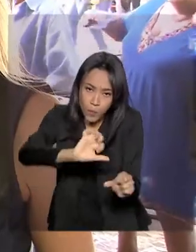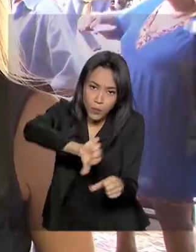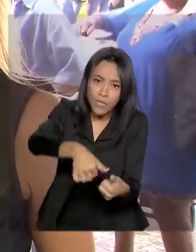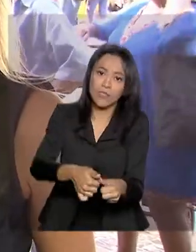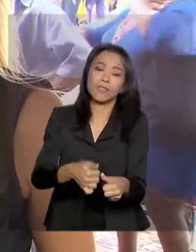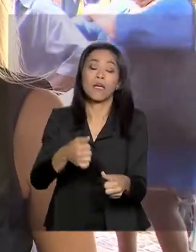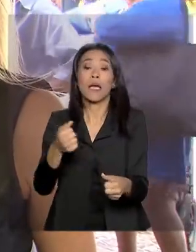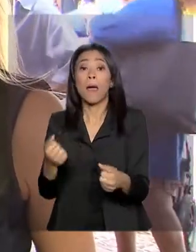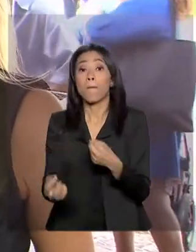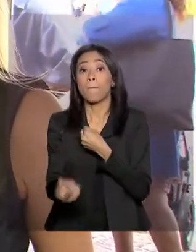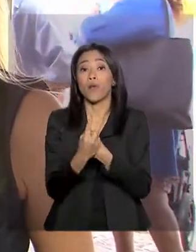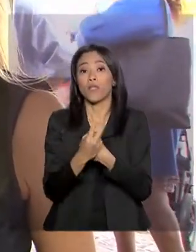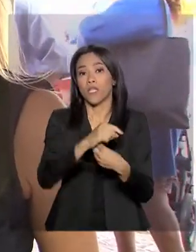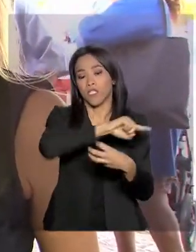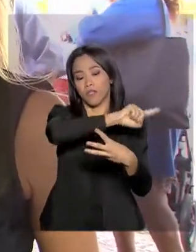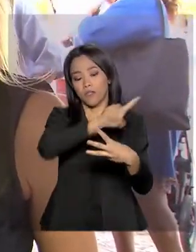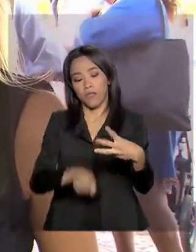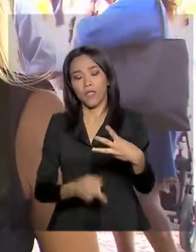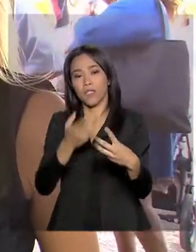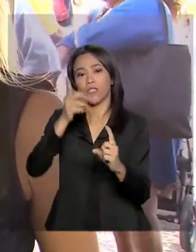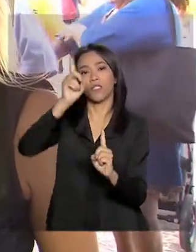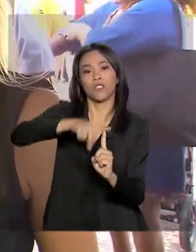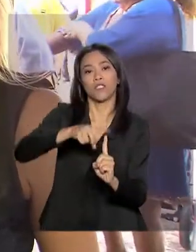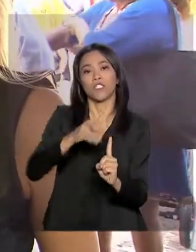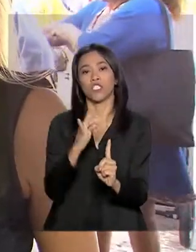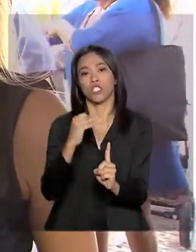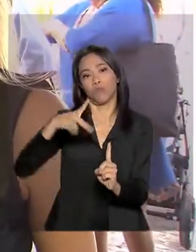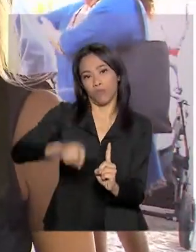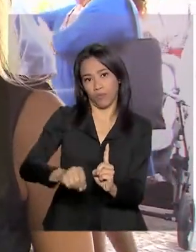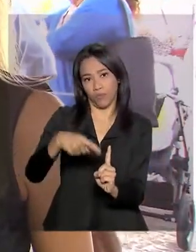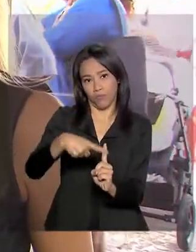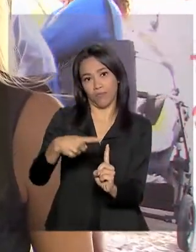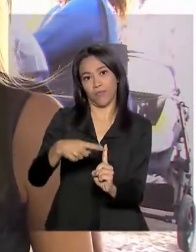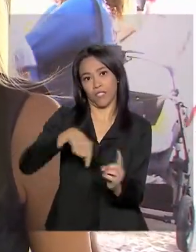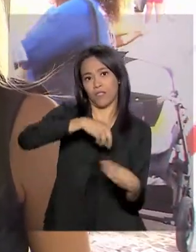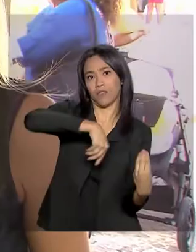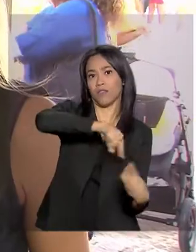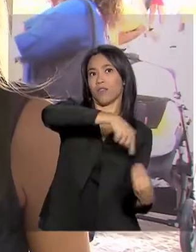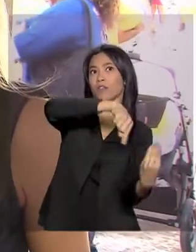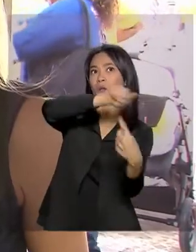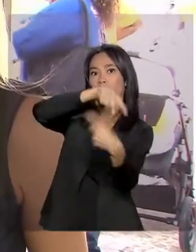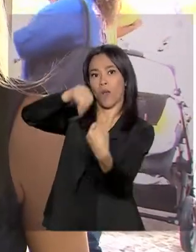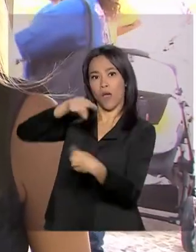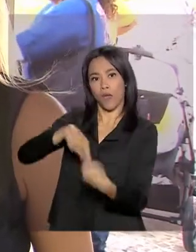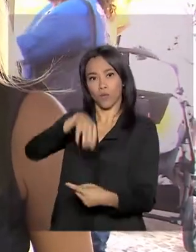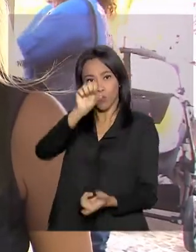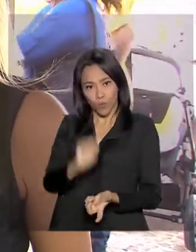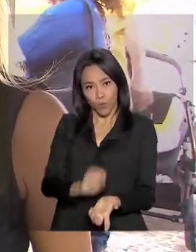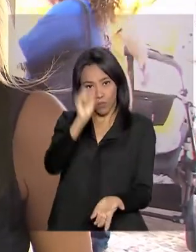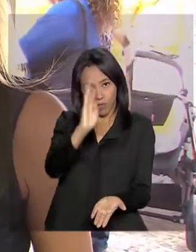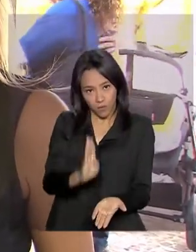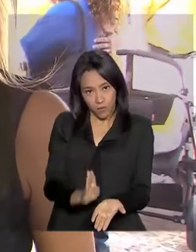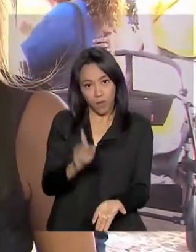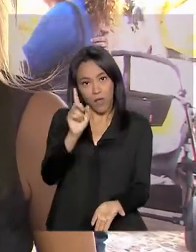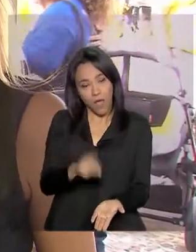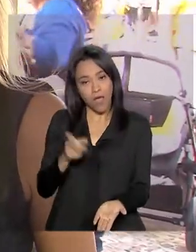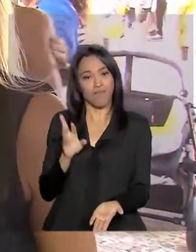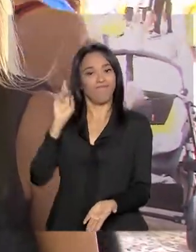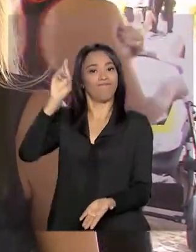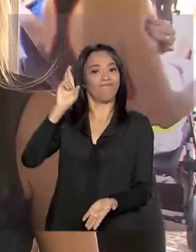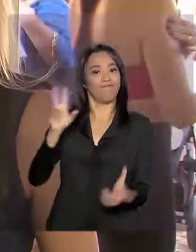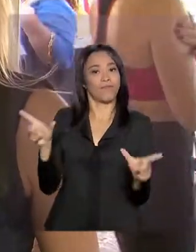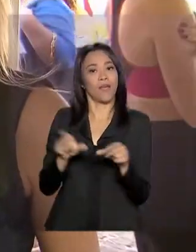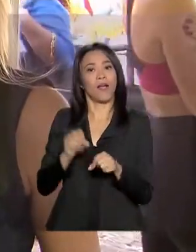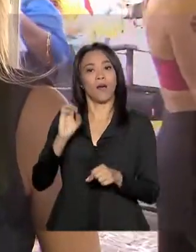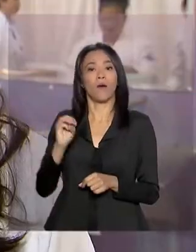três subtipos do vírus da gripe que mais circularam no Hemisfério Sul no último ano. A determinação foi da Organização